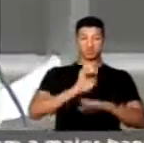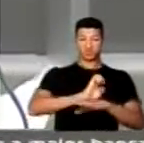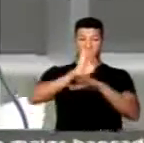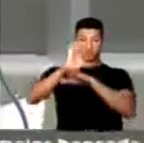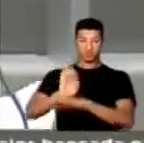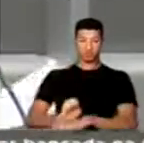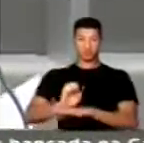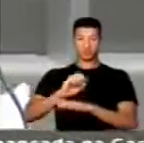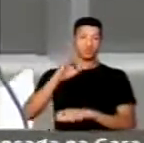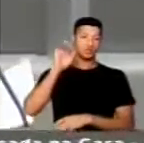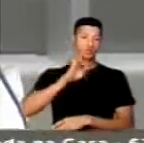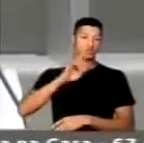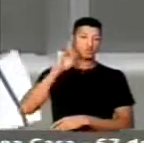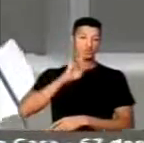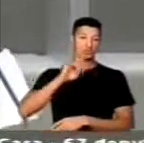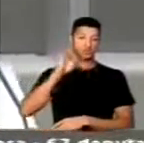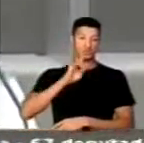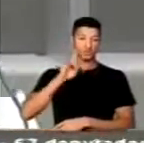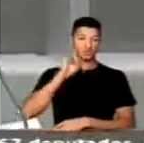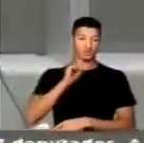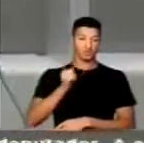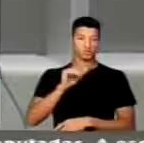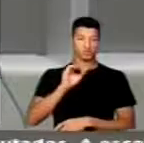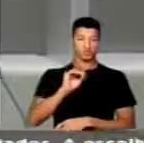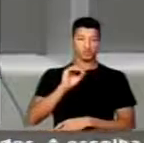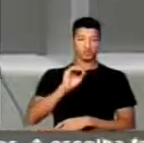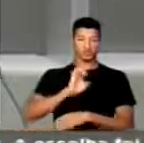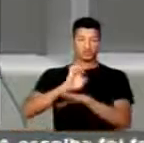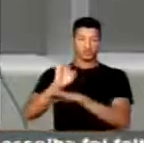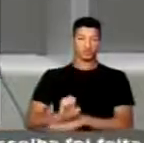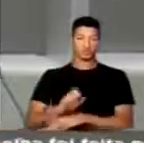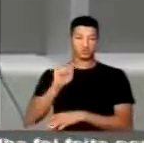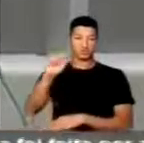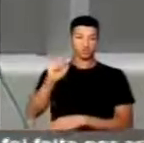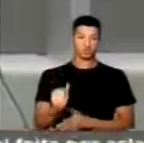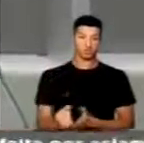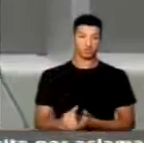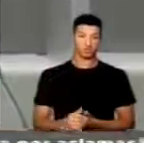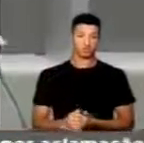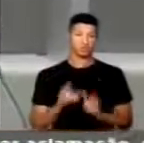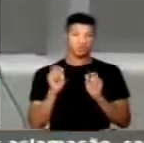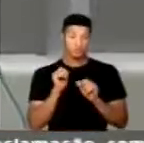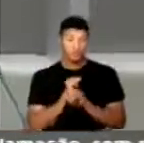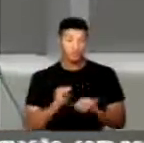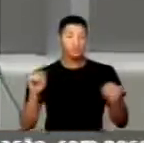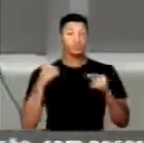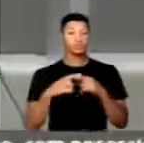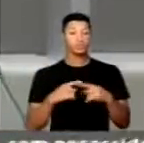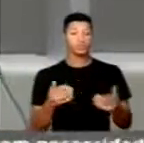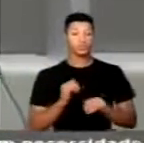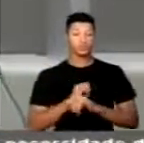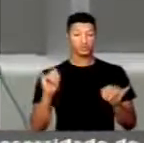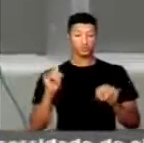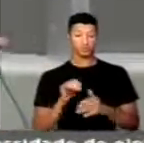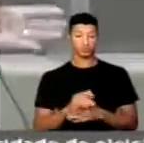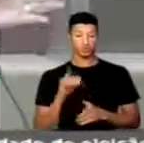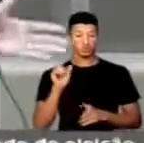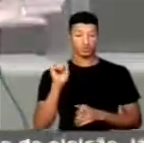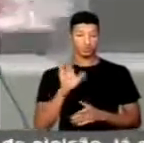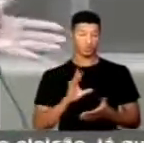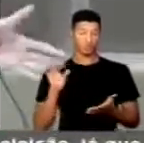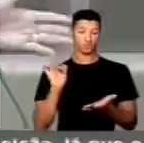Estados Unidos da América, na Organização dos Estados Americanos. Por que eu digo isso, senhor presidente? É